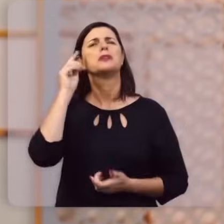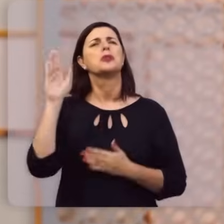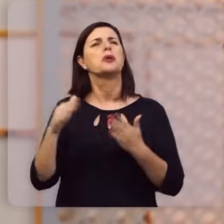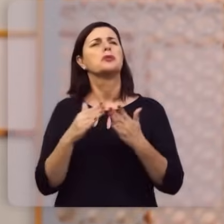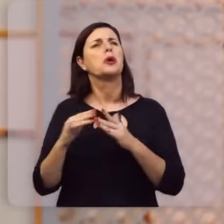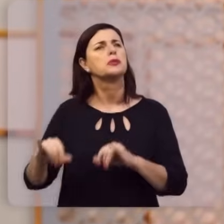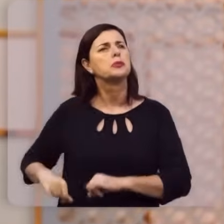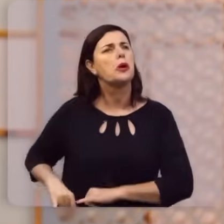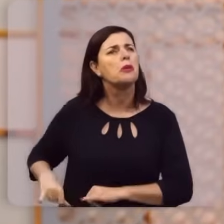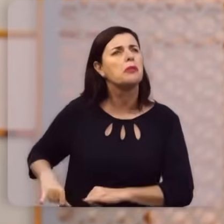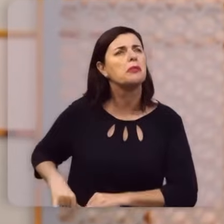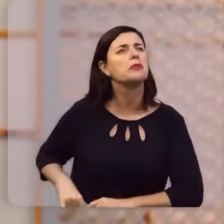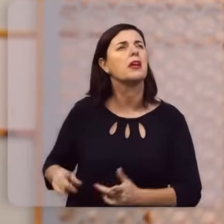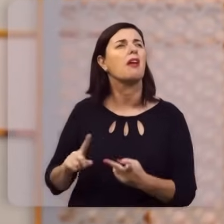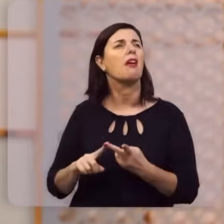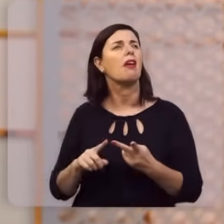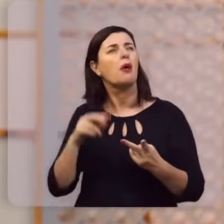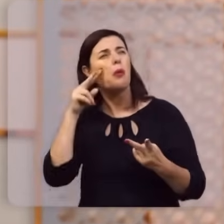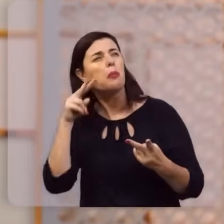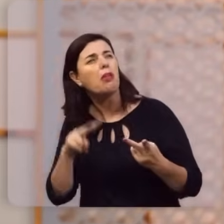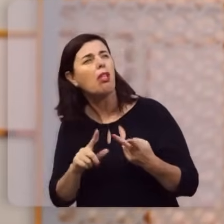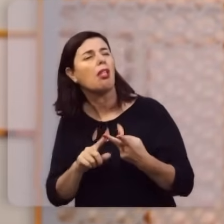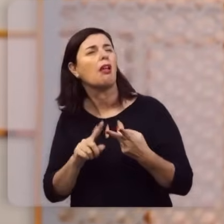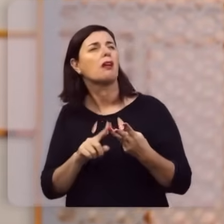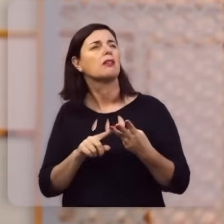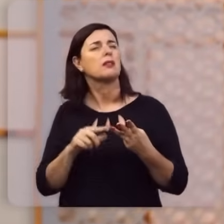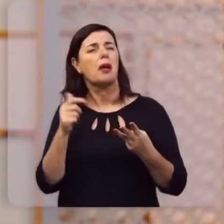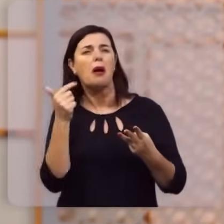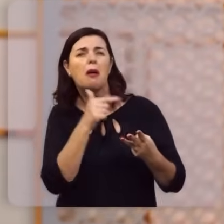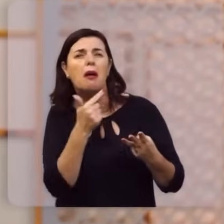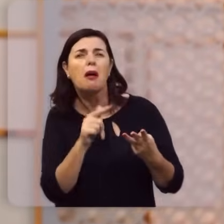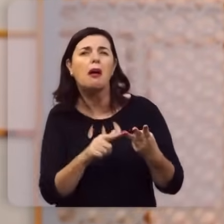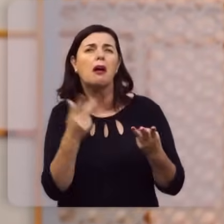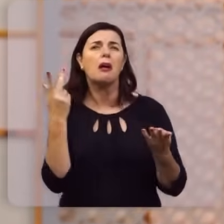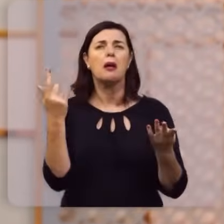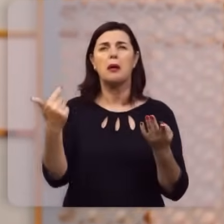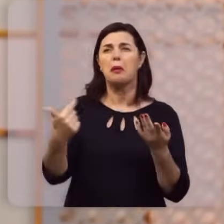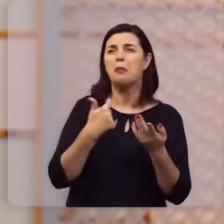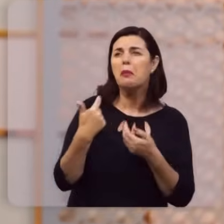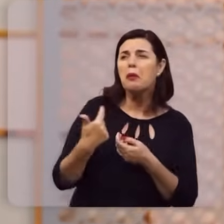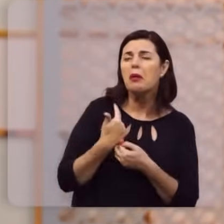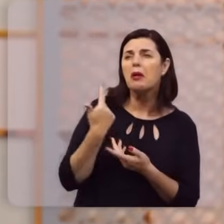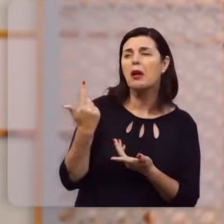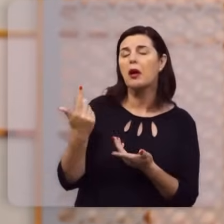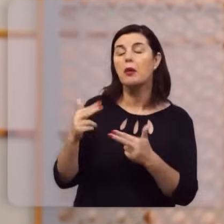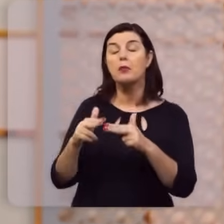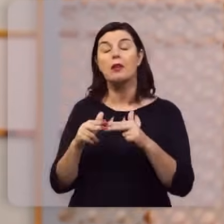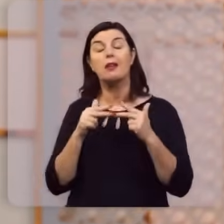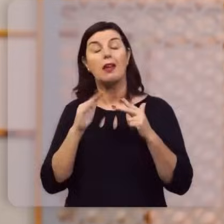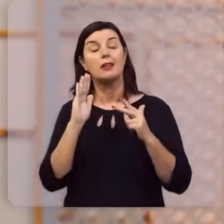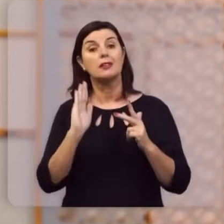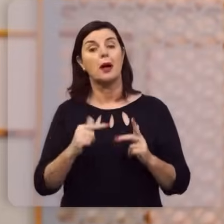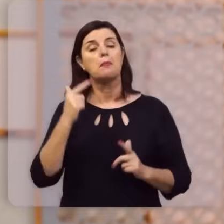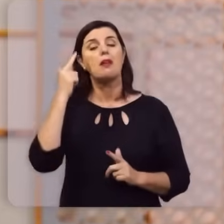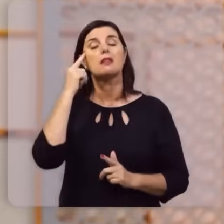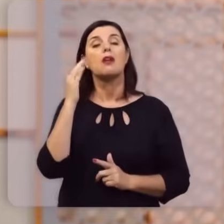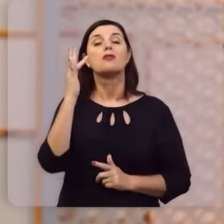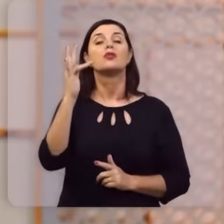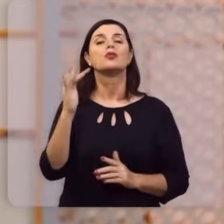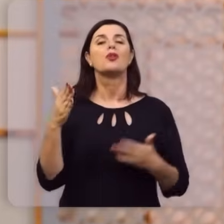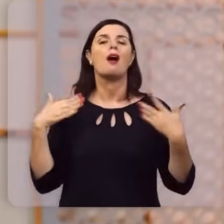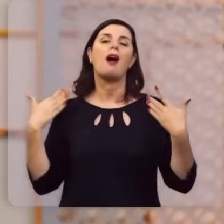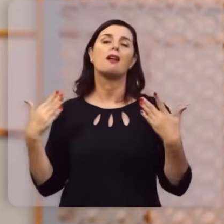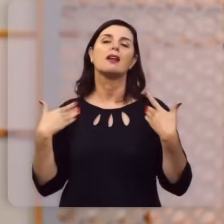toda dor todo o sofrimento todo humilhação todas zombaria todo escárnio da Cruz pela alegria que estava a proposta a ele